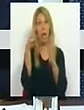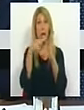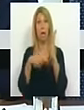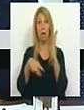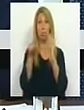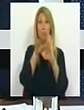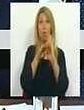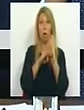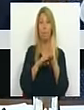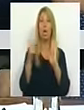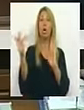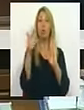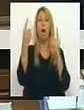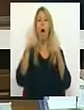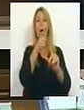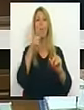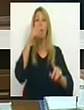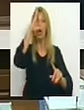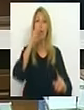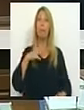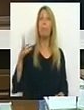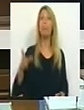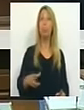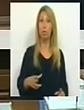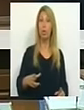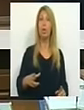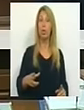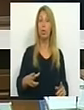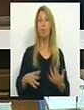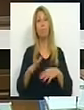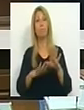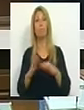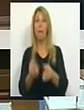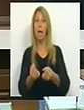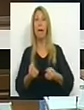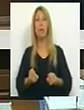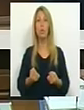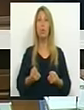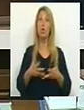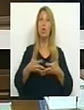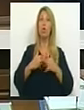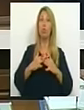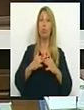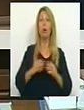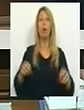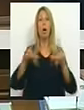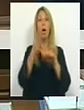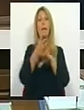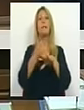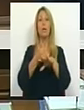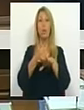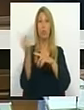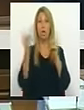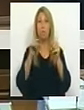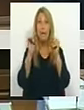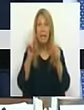Troika que havia o compromisso do Estado português em fazer a racionalização e estruturação do setor de transportes. Isto é